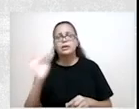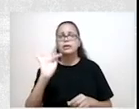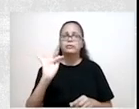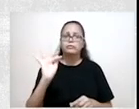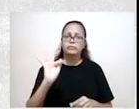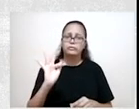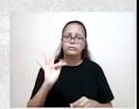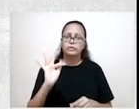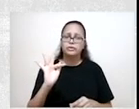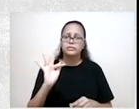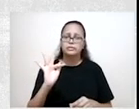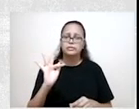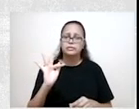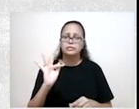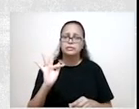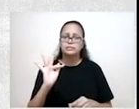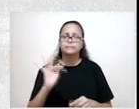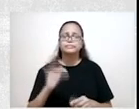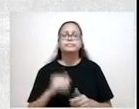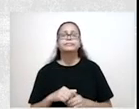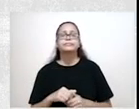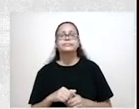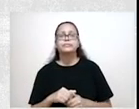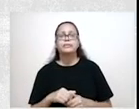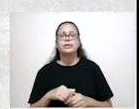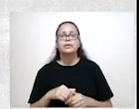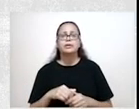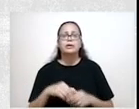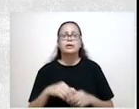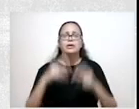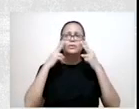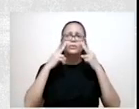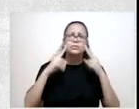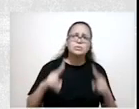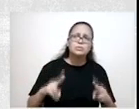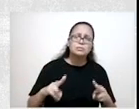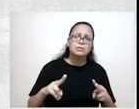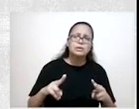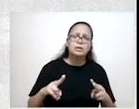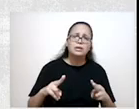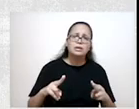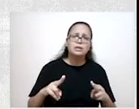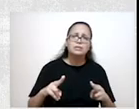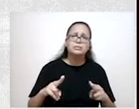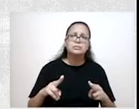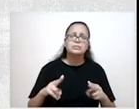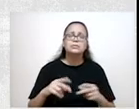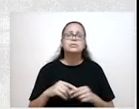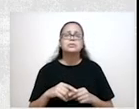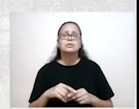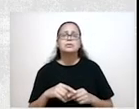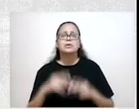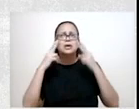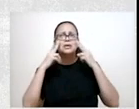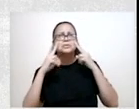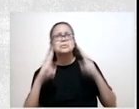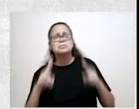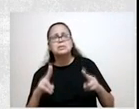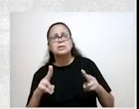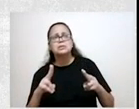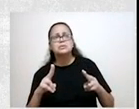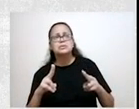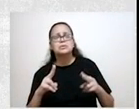Hitler vingava a humilhação sofrida pelos alemães em virtude daquelas penalidades, humilhações, né,